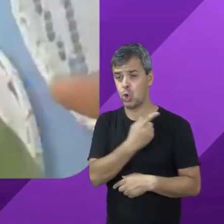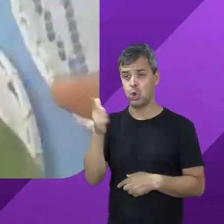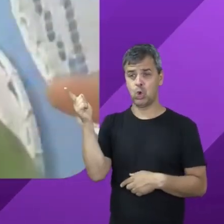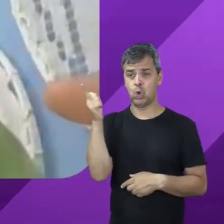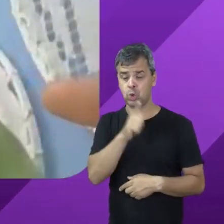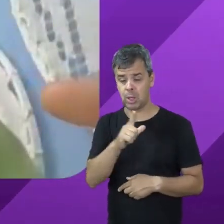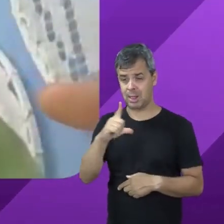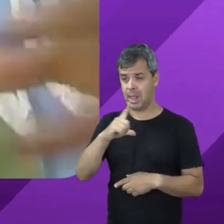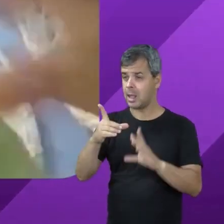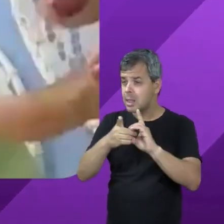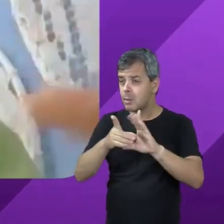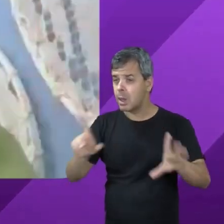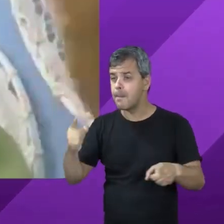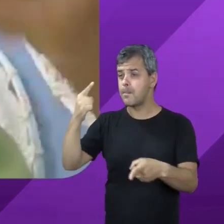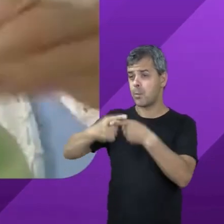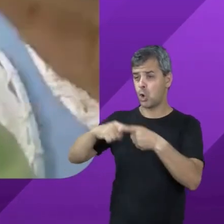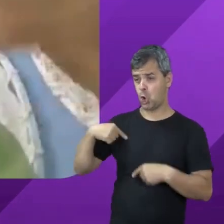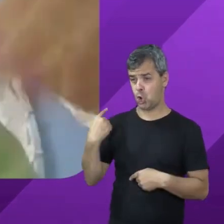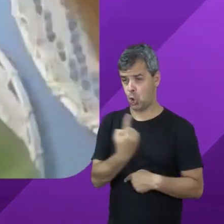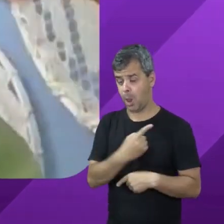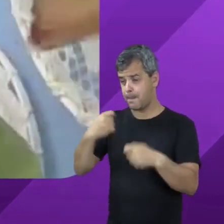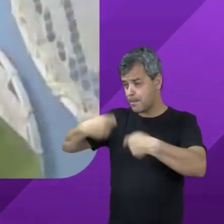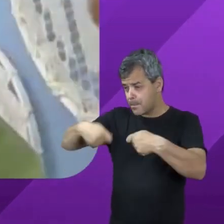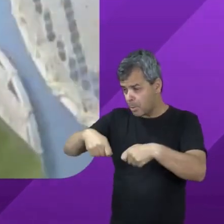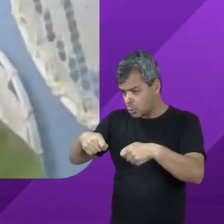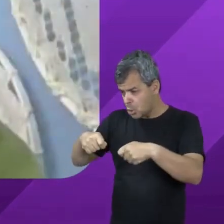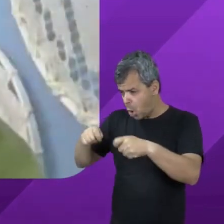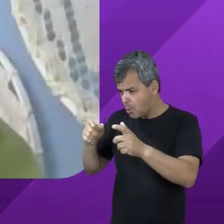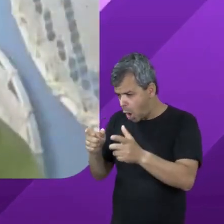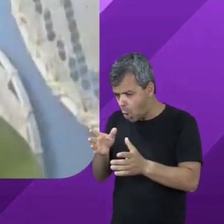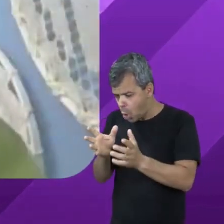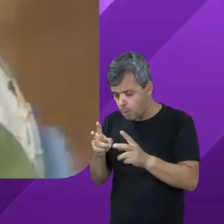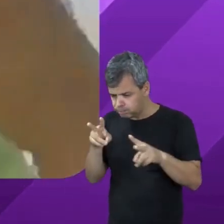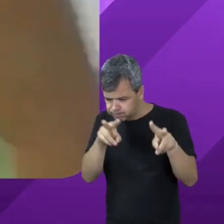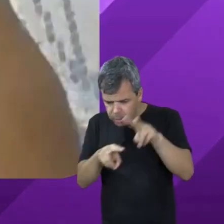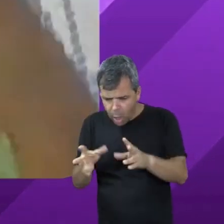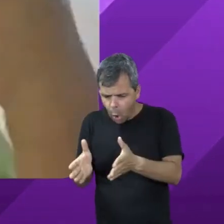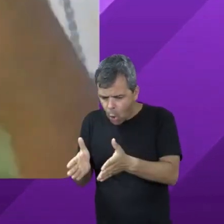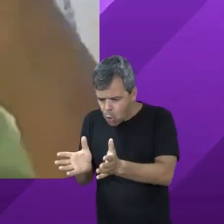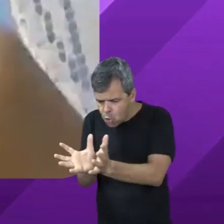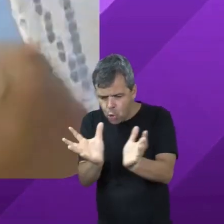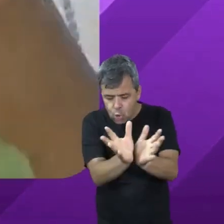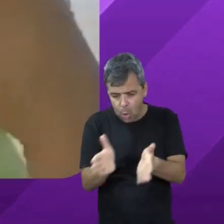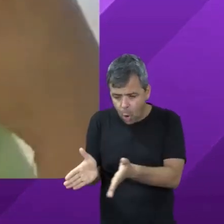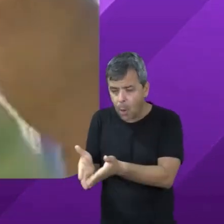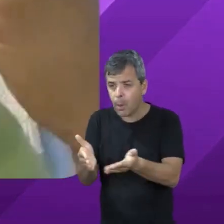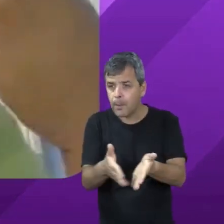ter democracia. Por quê? Porque nós precisamos olhar esses grupos vulnerabilizados e olhar esses grupos